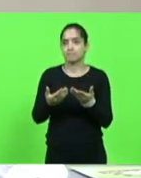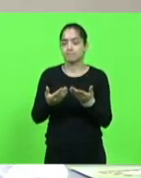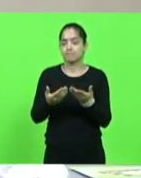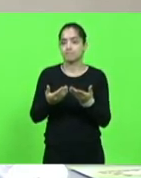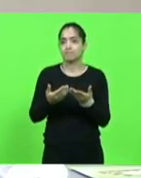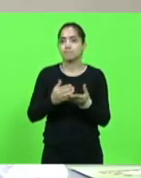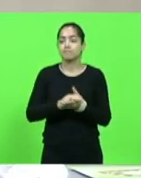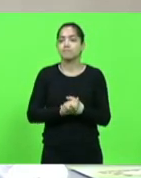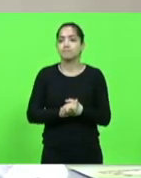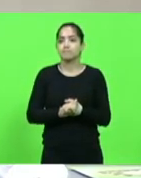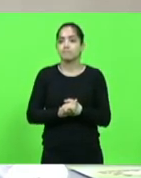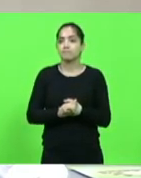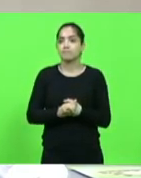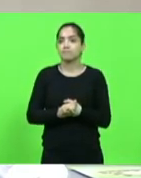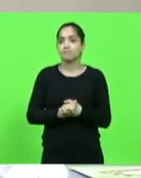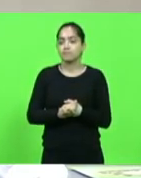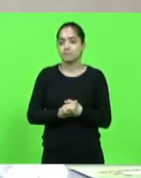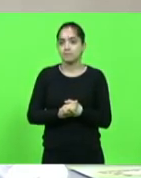contemporânea e sua